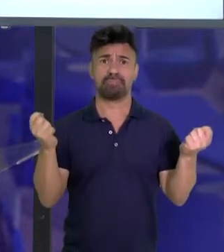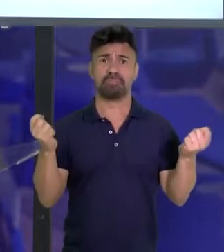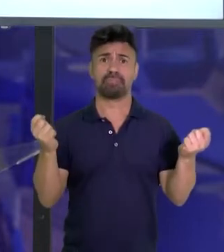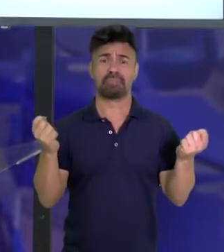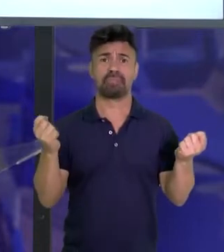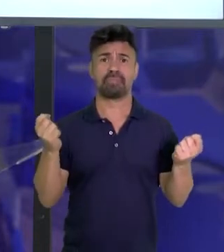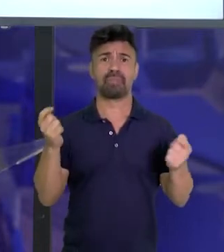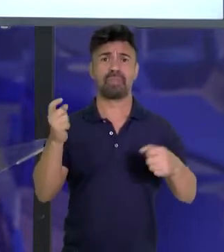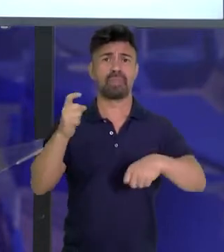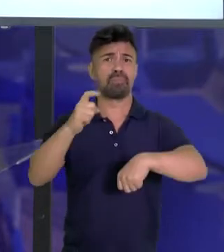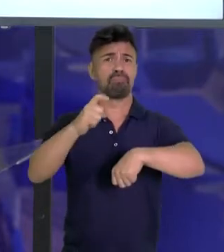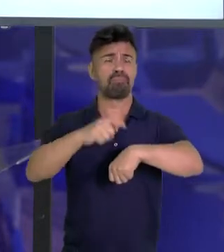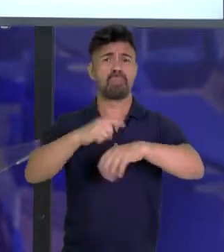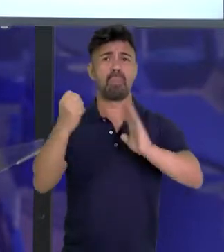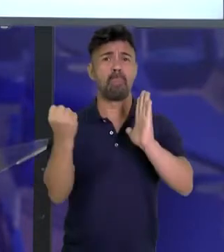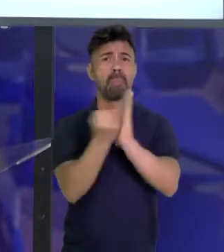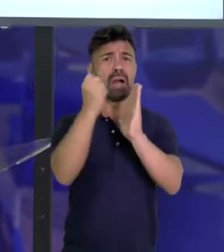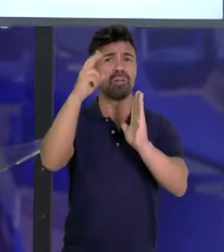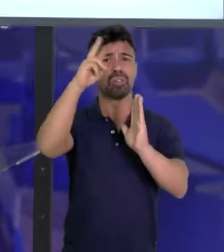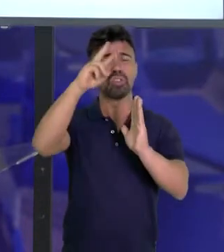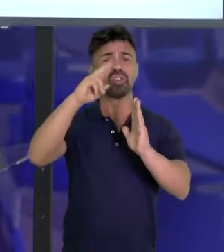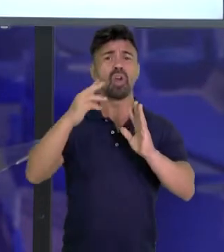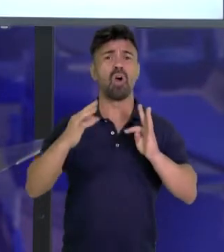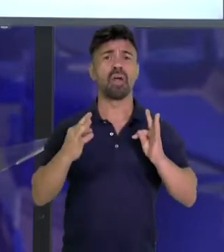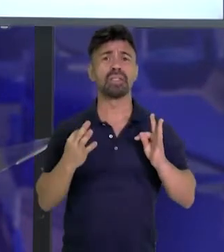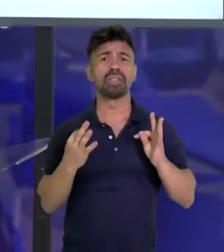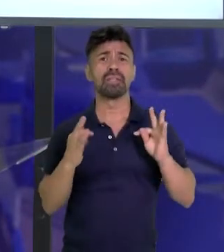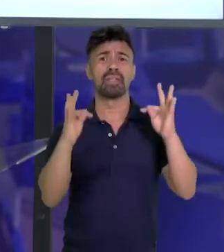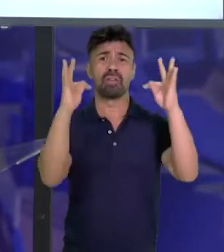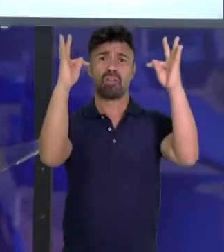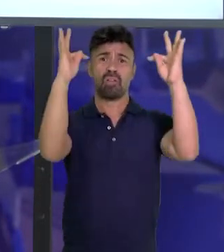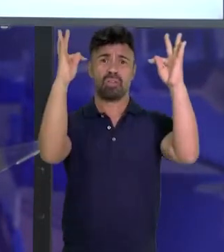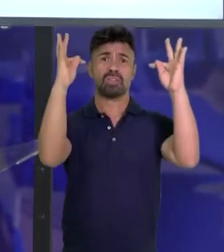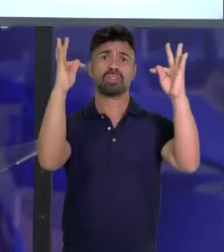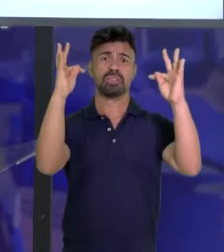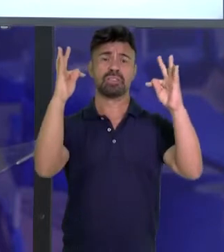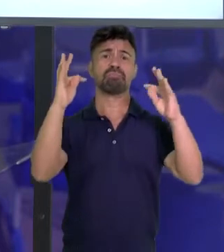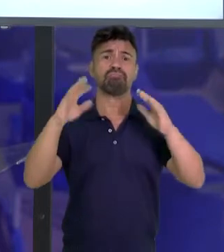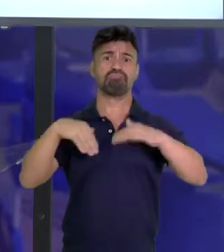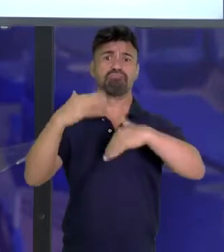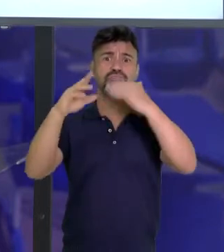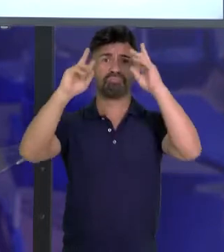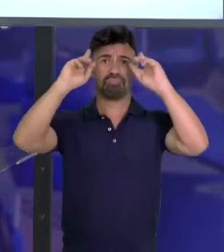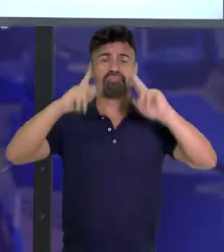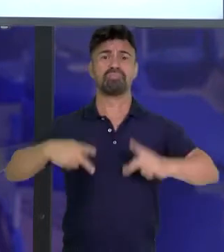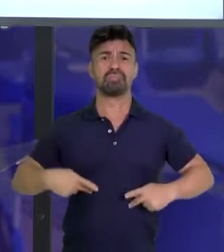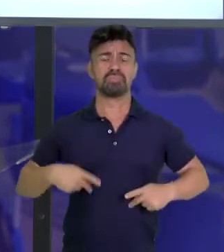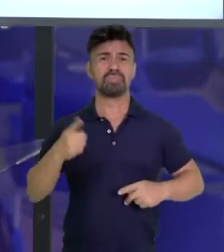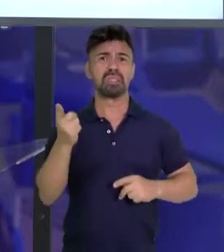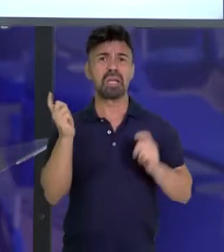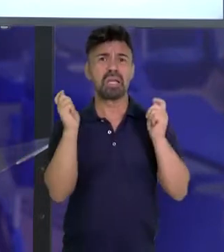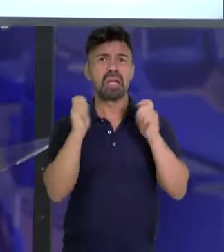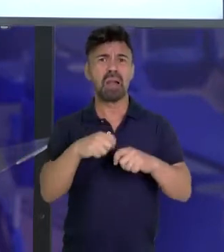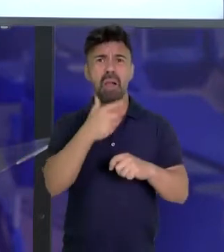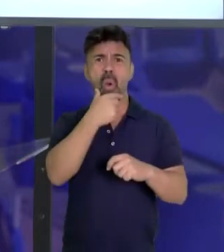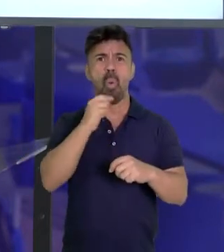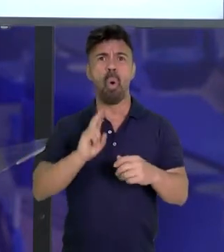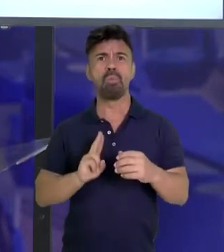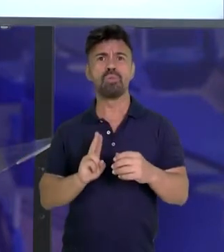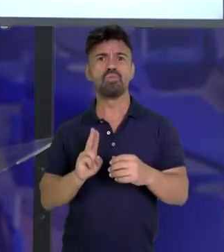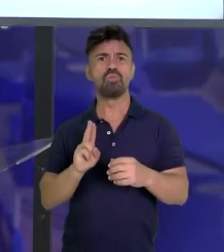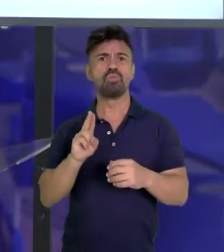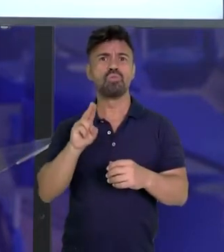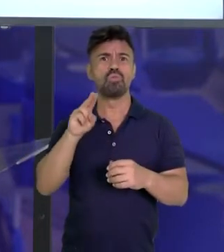foi o alcance tecnológico, o avanço tecnológico da humanidade capaz de enviar um homem para a